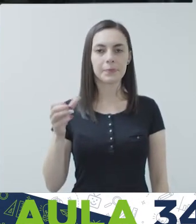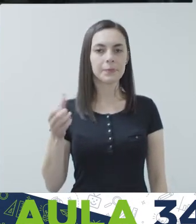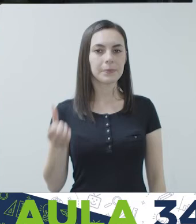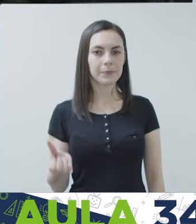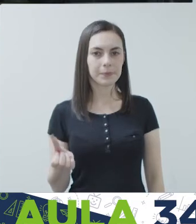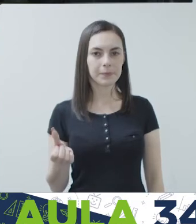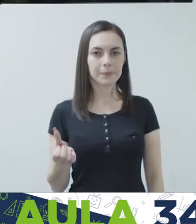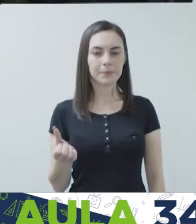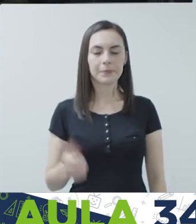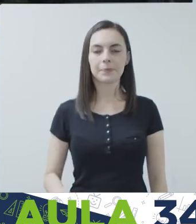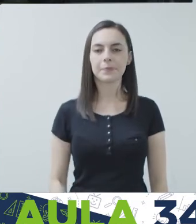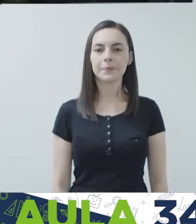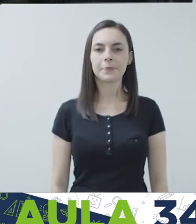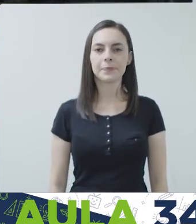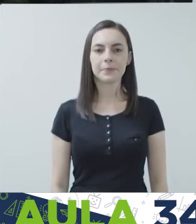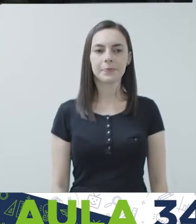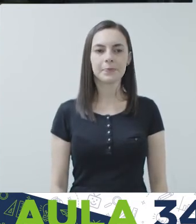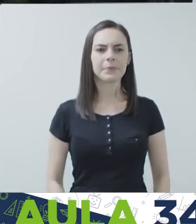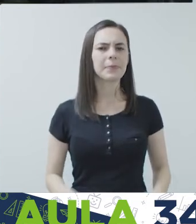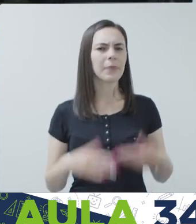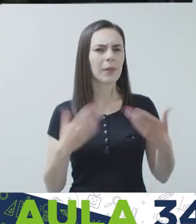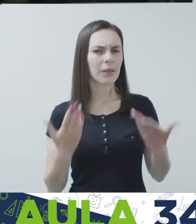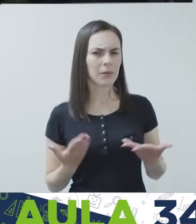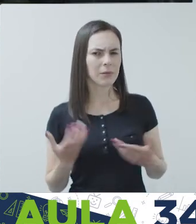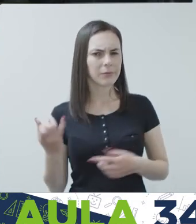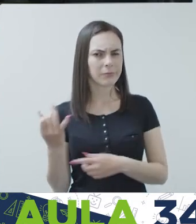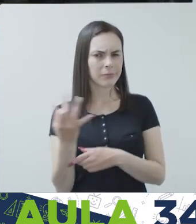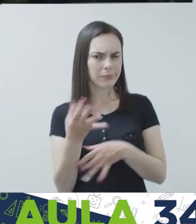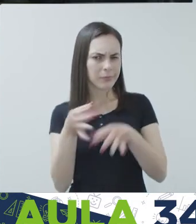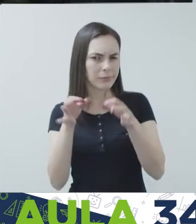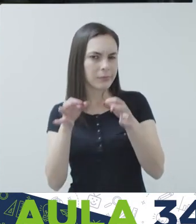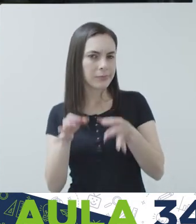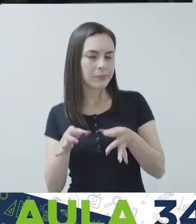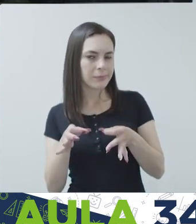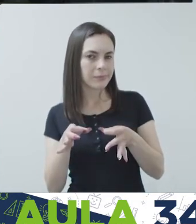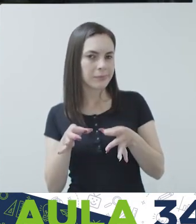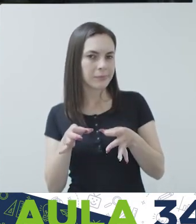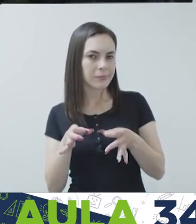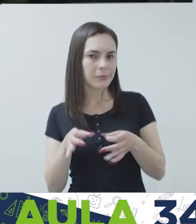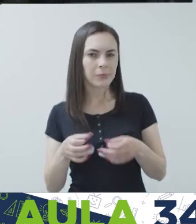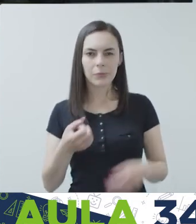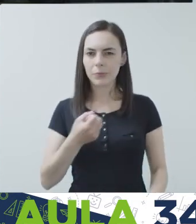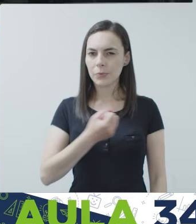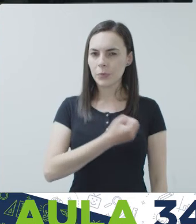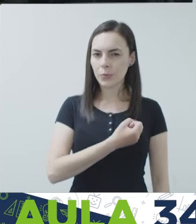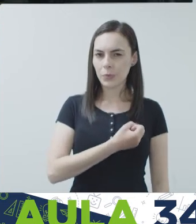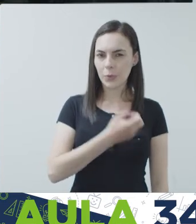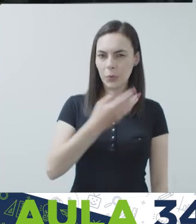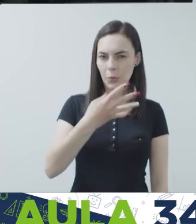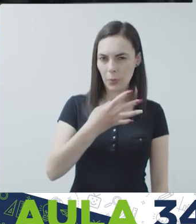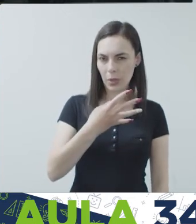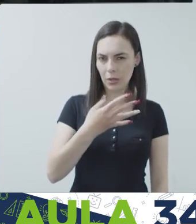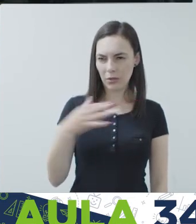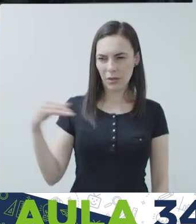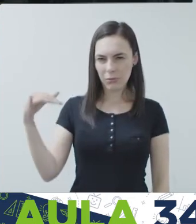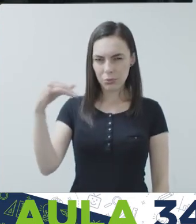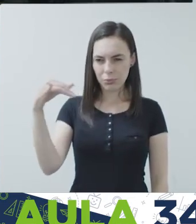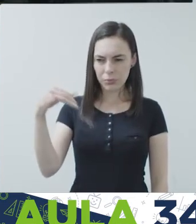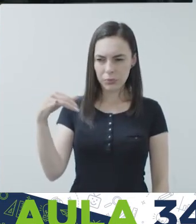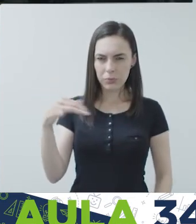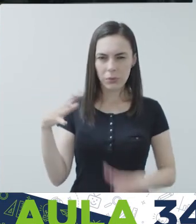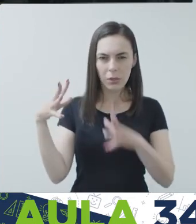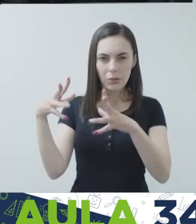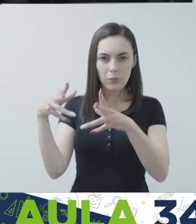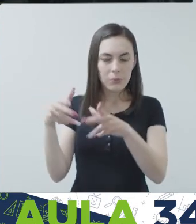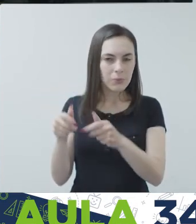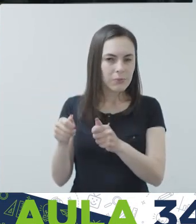5, 6. Será que esta quantidade está certa? Será que o número 4 representa todos esses aviões que estão